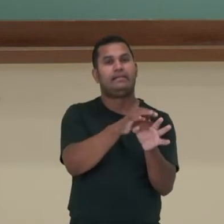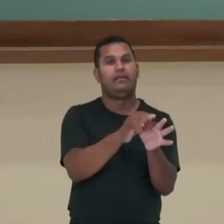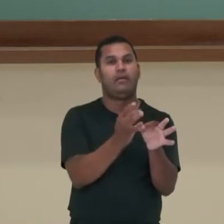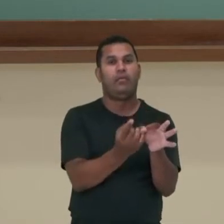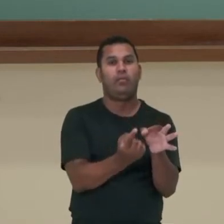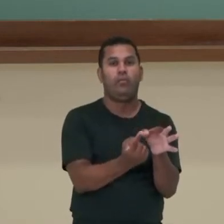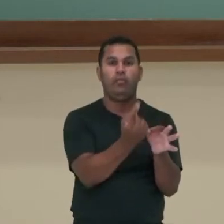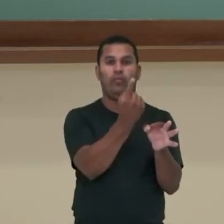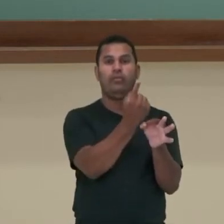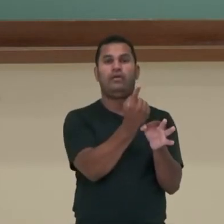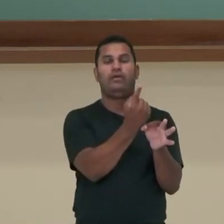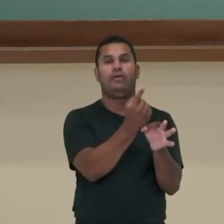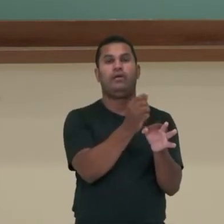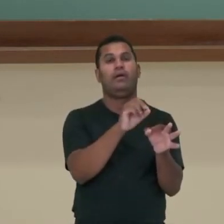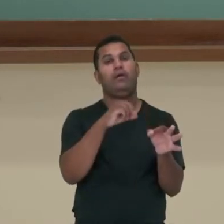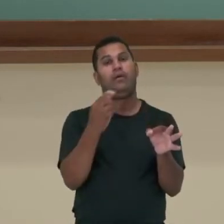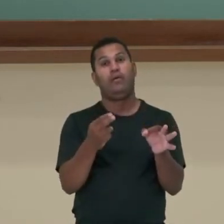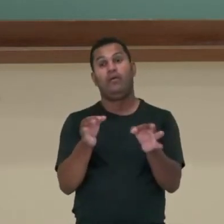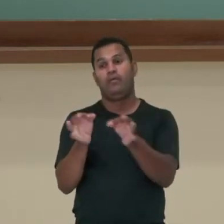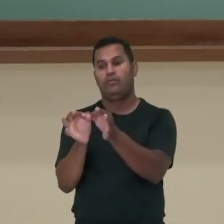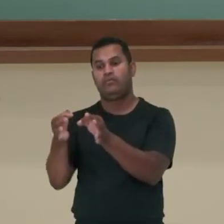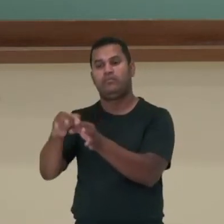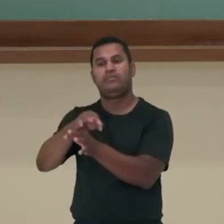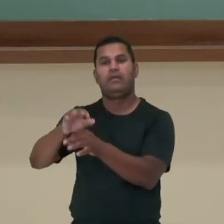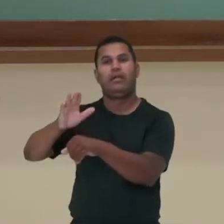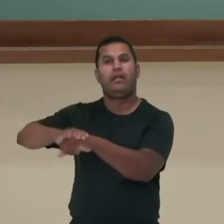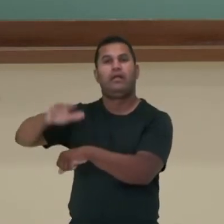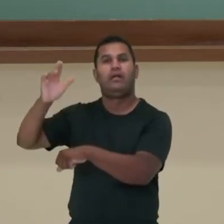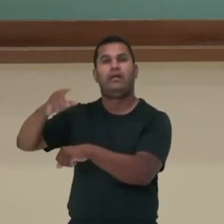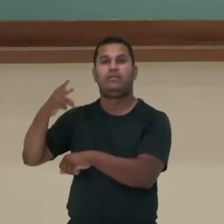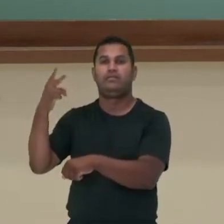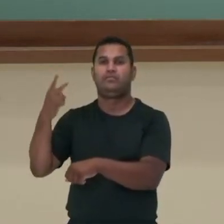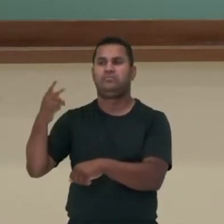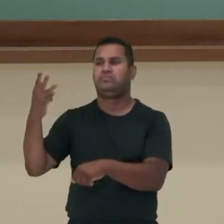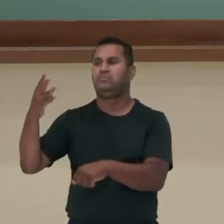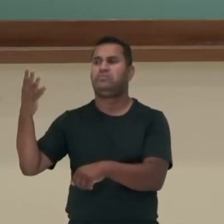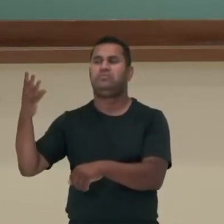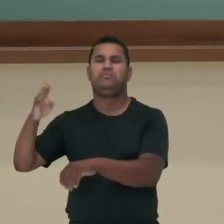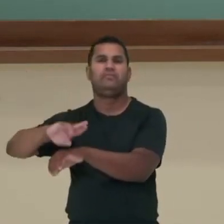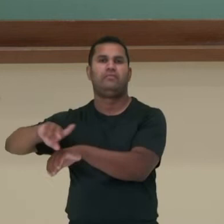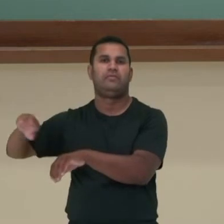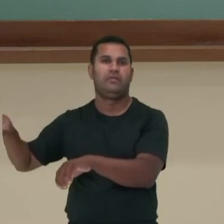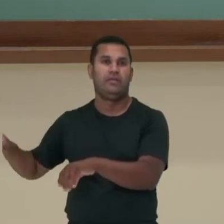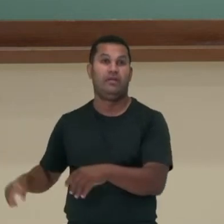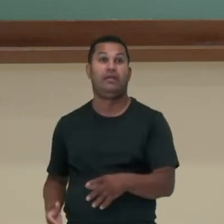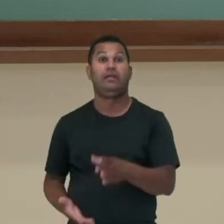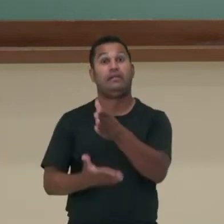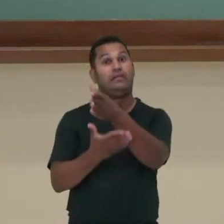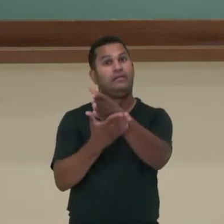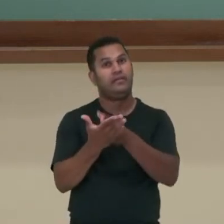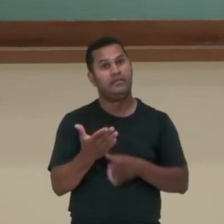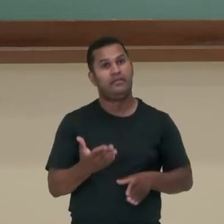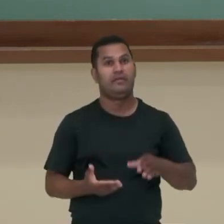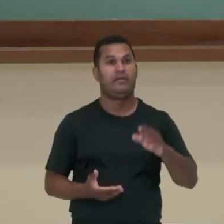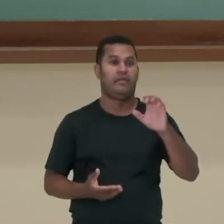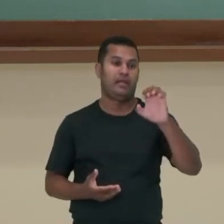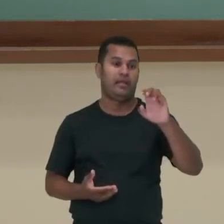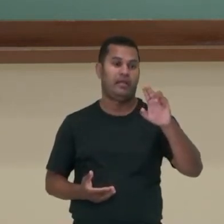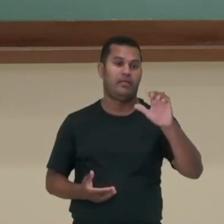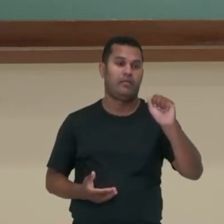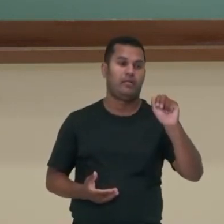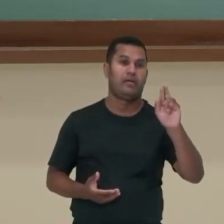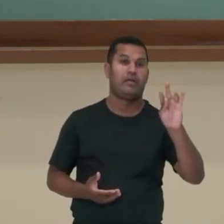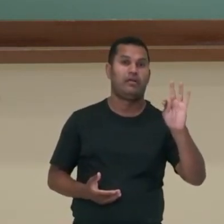ou pluricelulares, quando tem mais de uma célula. E essa célula pode ser procarionte, quando o material genético é solto no